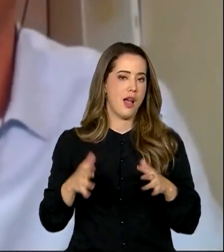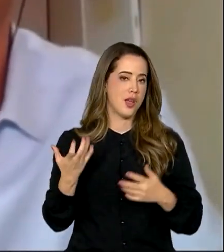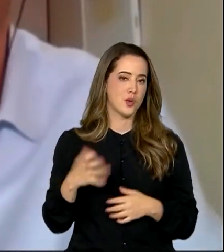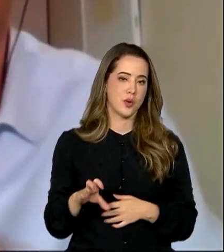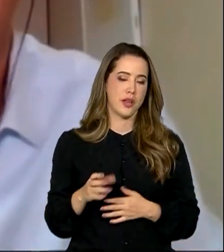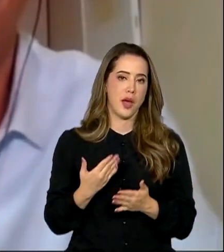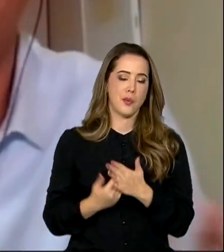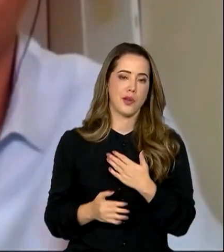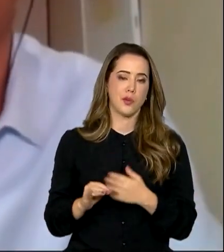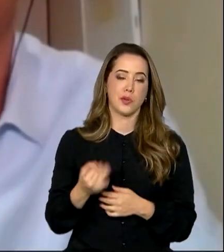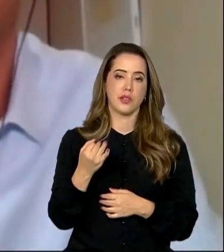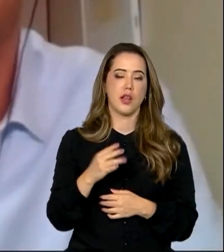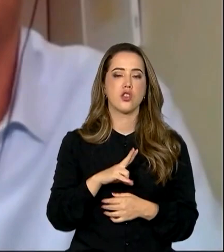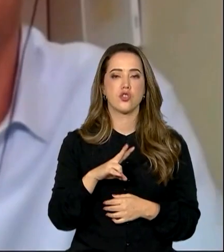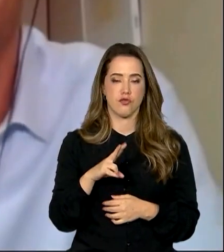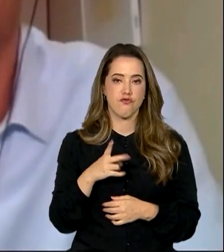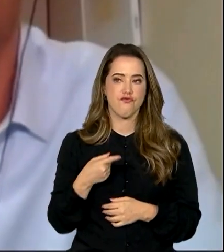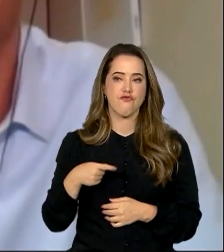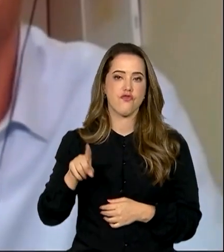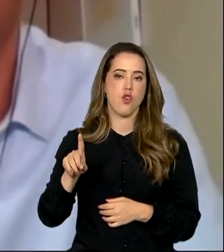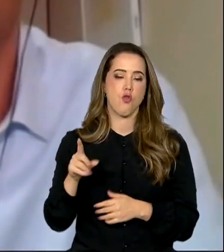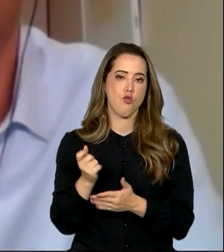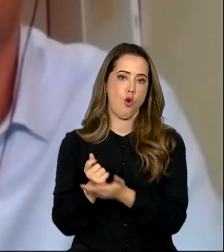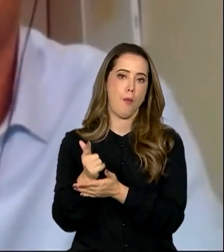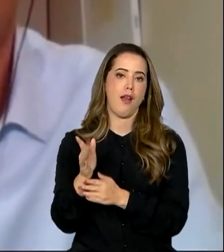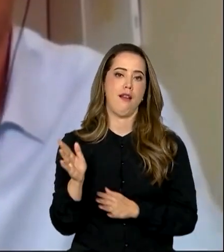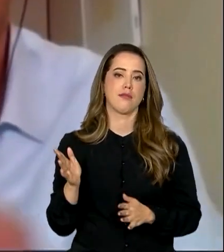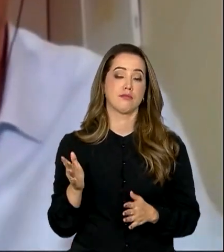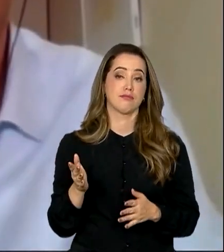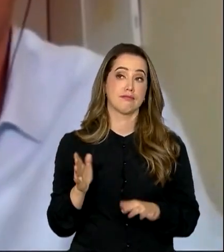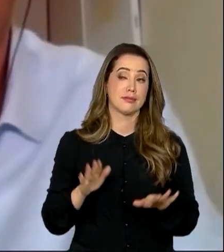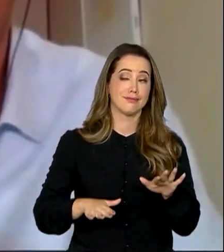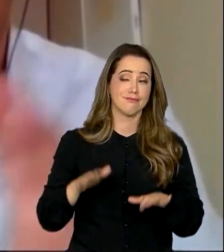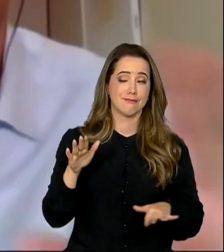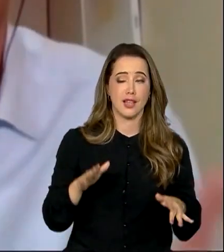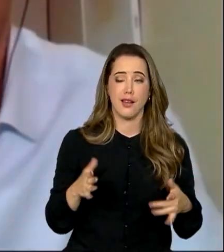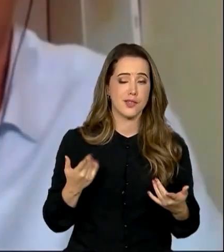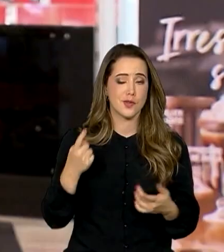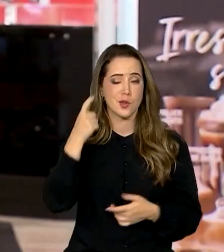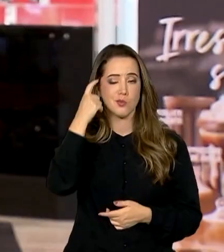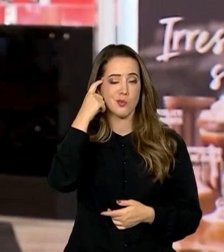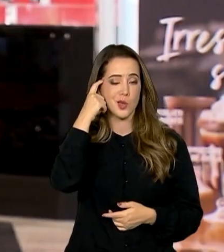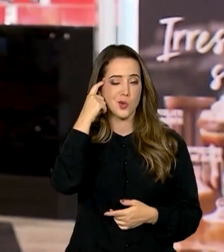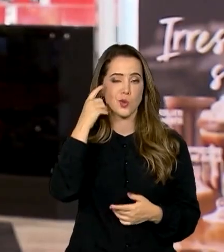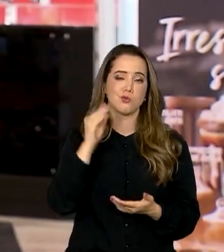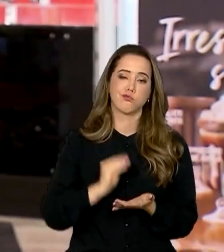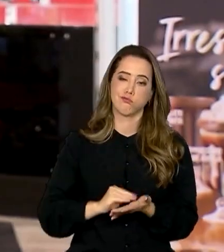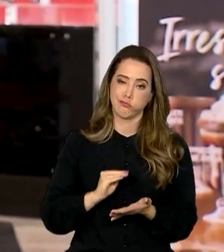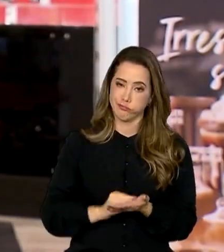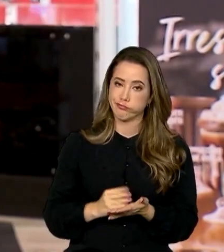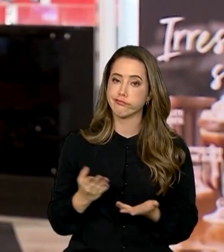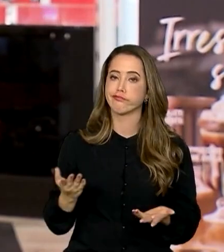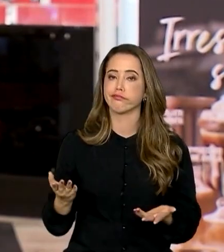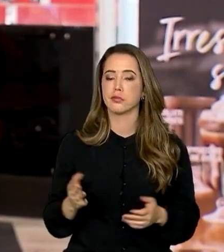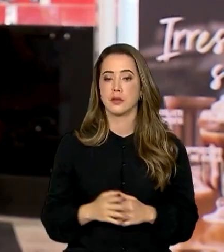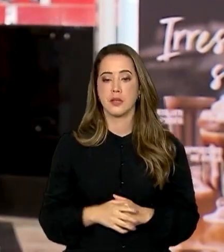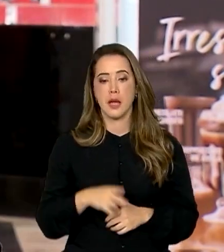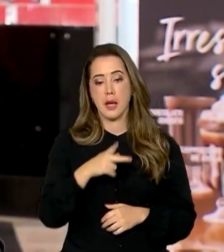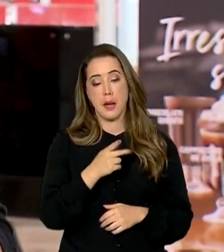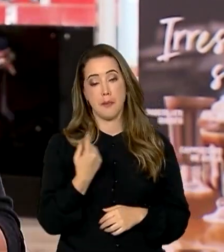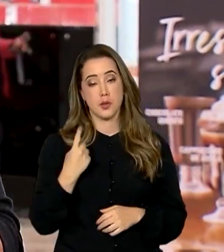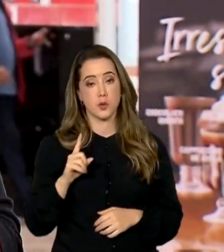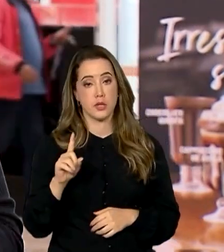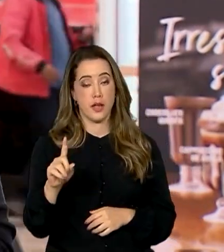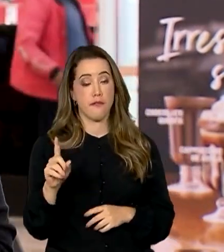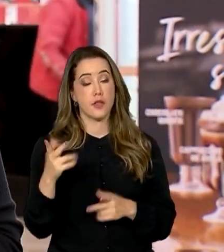quero perder essa oportunidade, vou aproveitar e vou fechar negócio. E, às vezes, até nem pensou direito, né? O consumidor que prefere vir ao shopping e